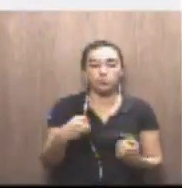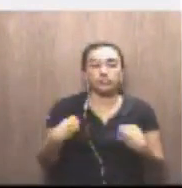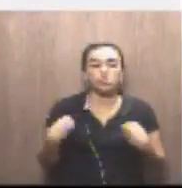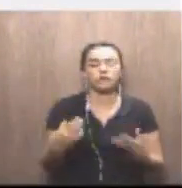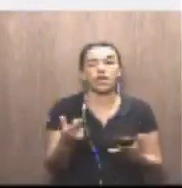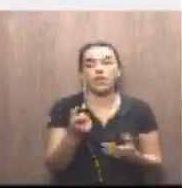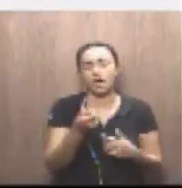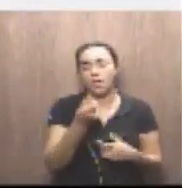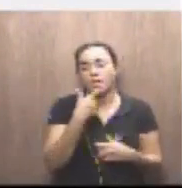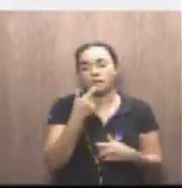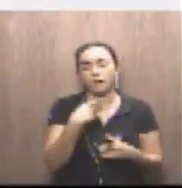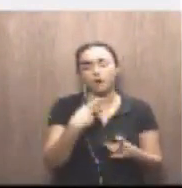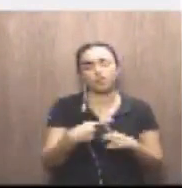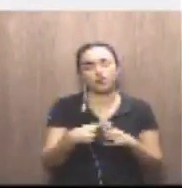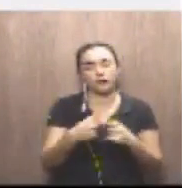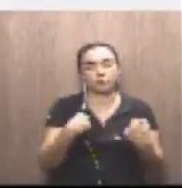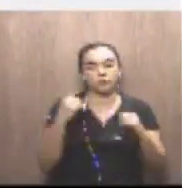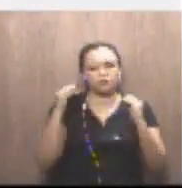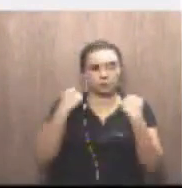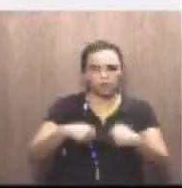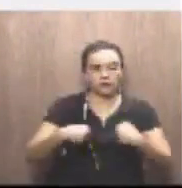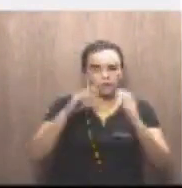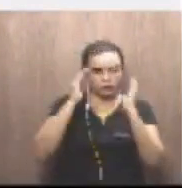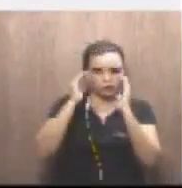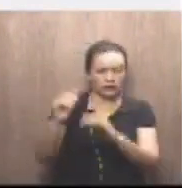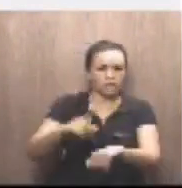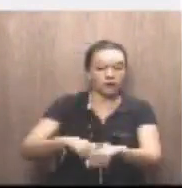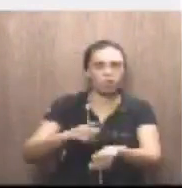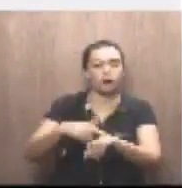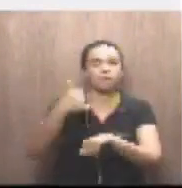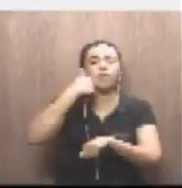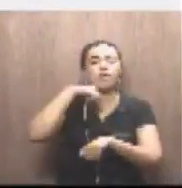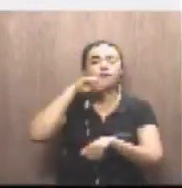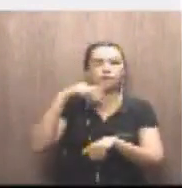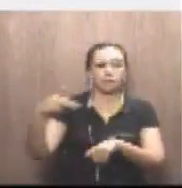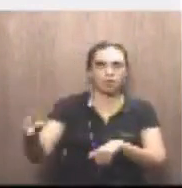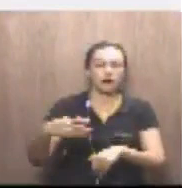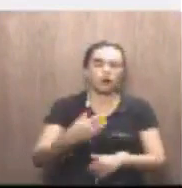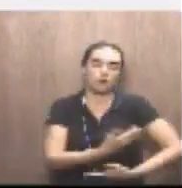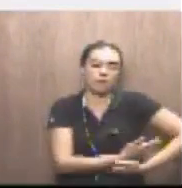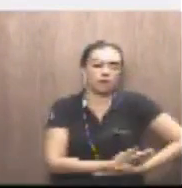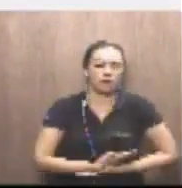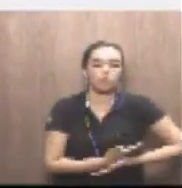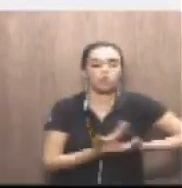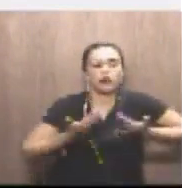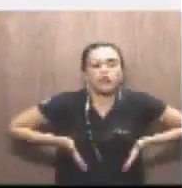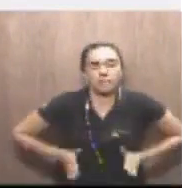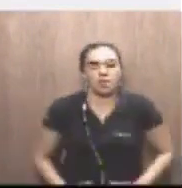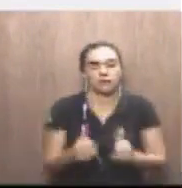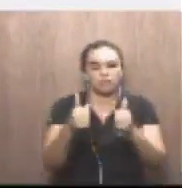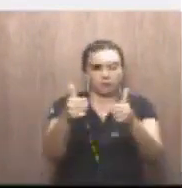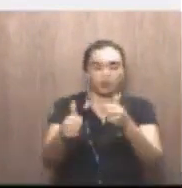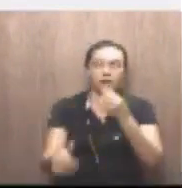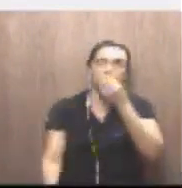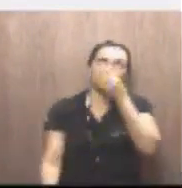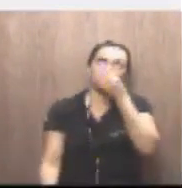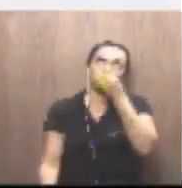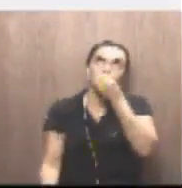preciso respeitar o tempo da mãe, para que o bebê nasça bem.